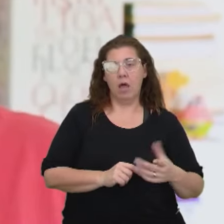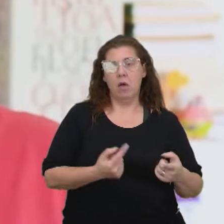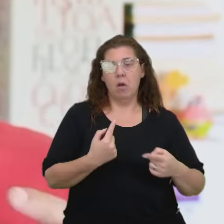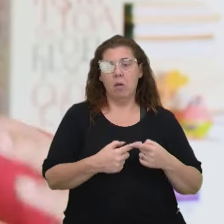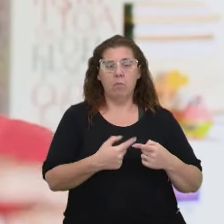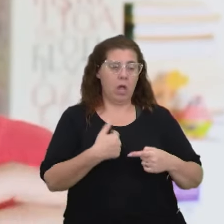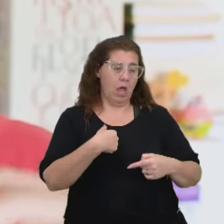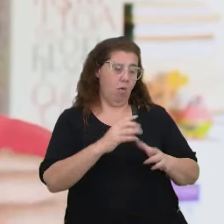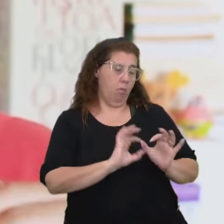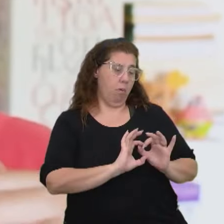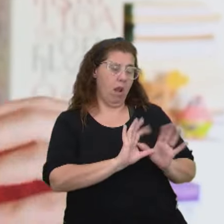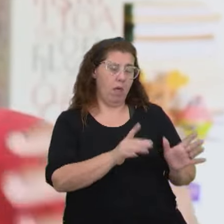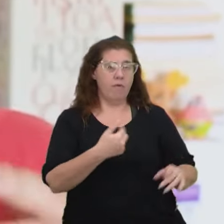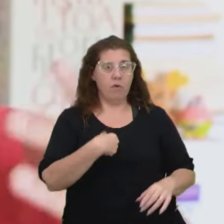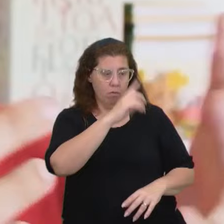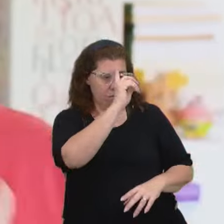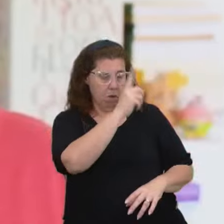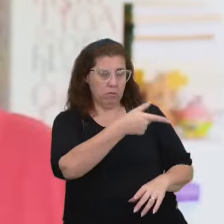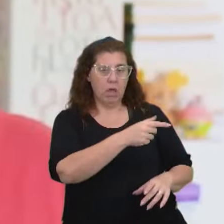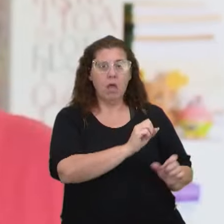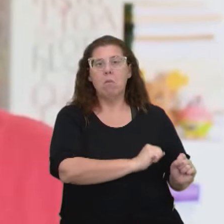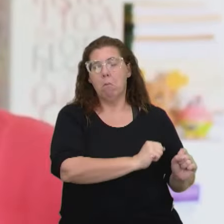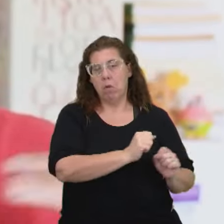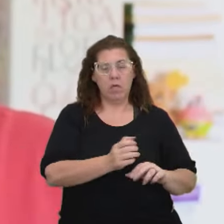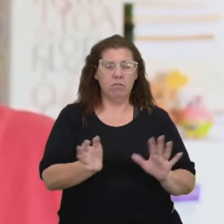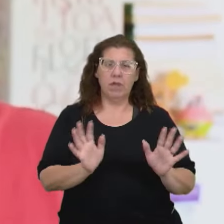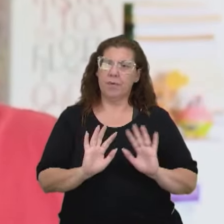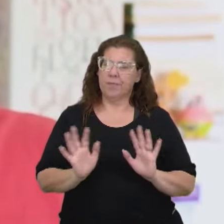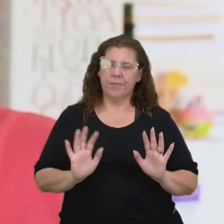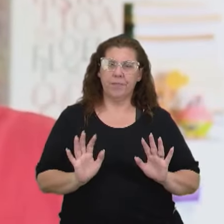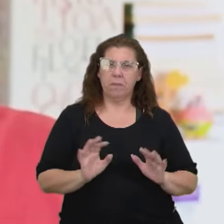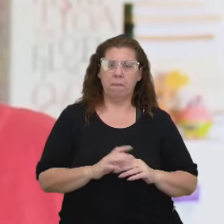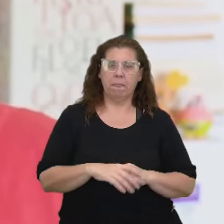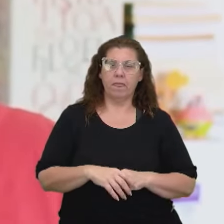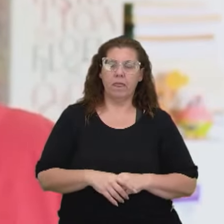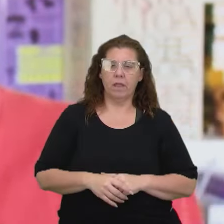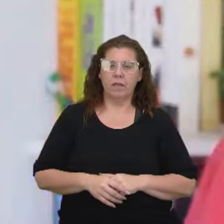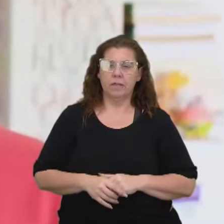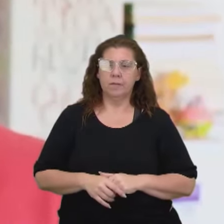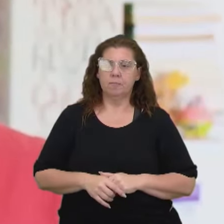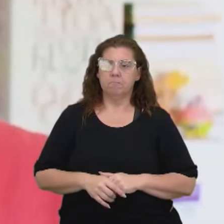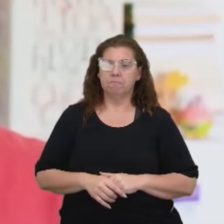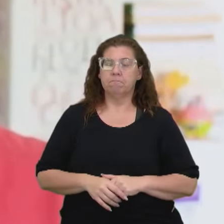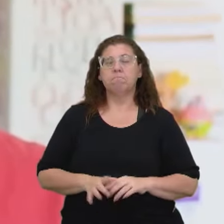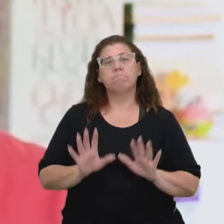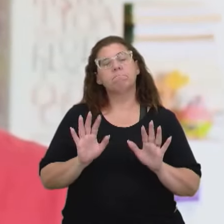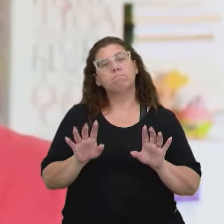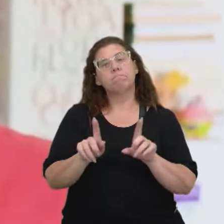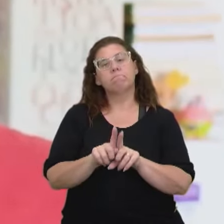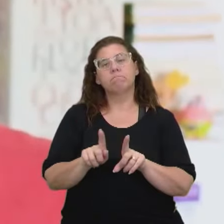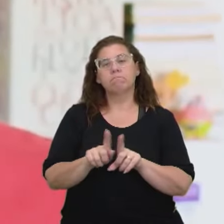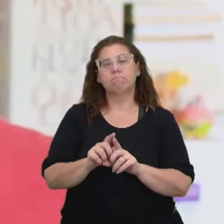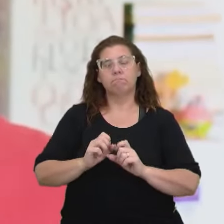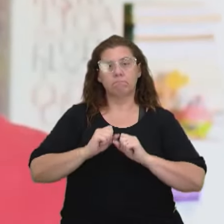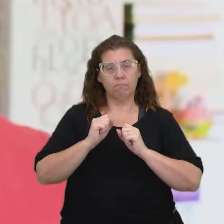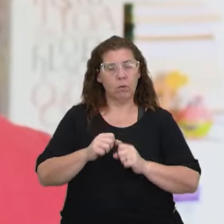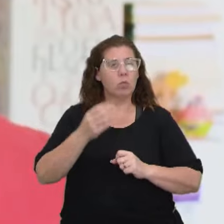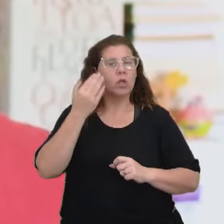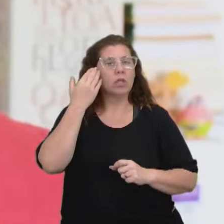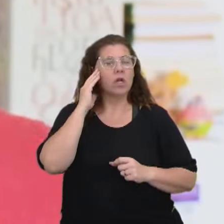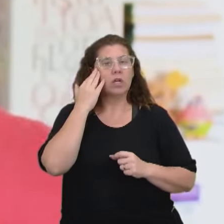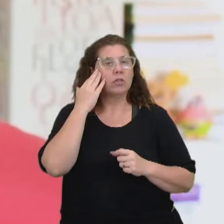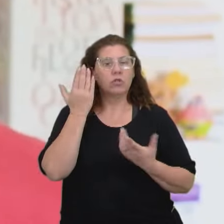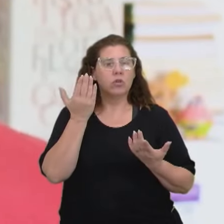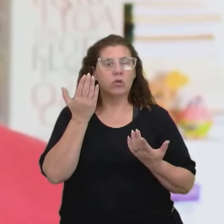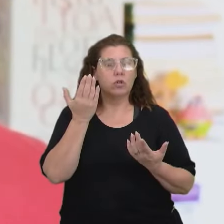eu deixei, ou para que eu use através dele aquilo que eu chamo também de poder. Assim, então, o poder não é mais entendido como aquilo